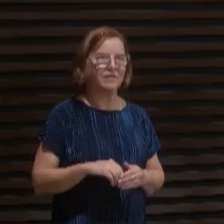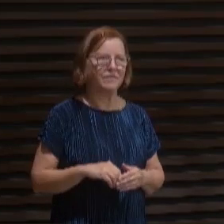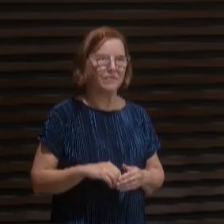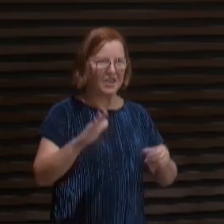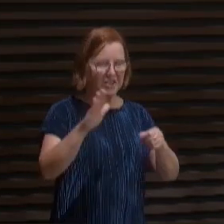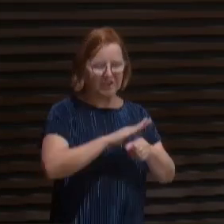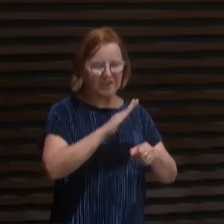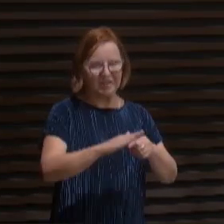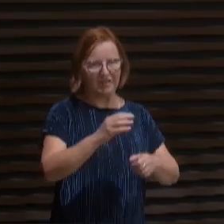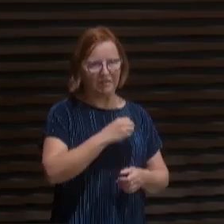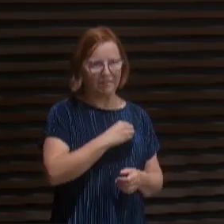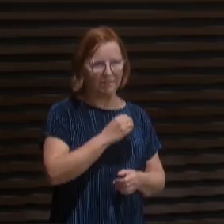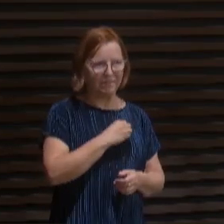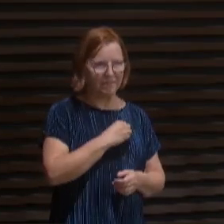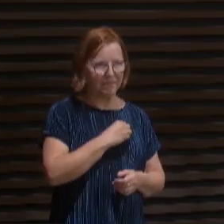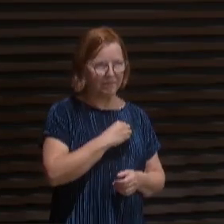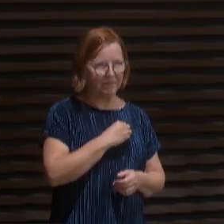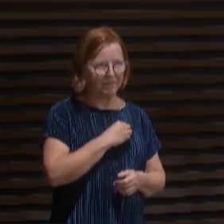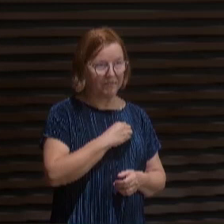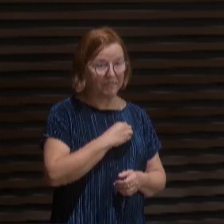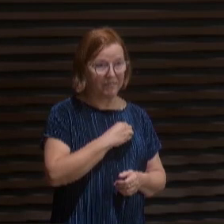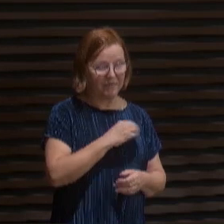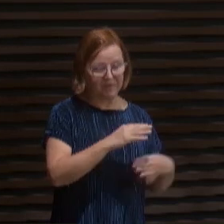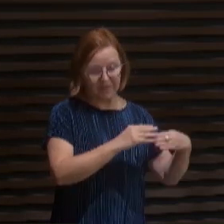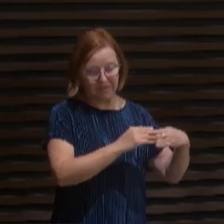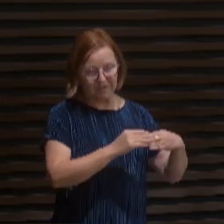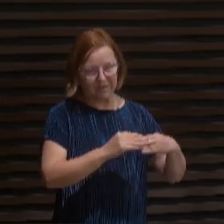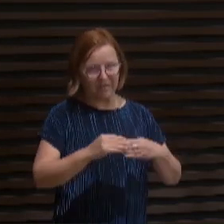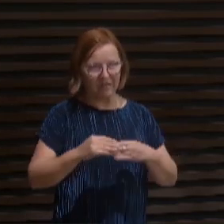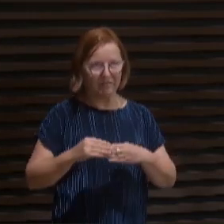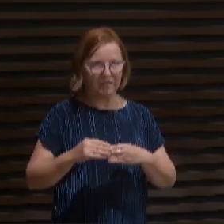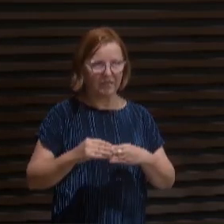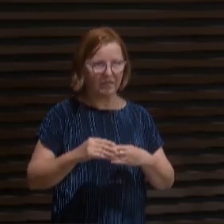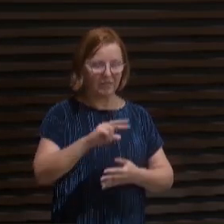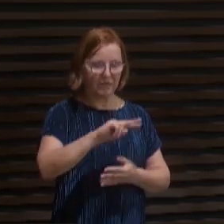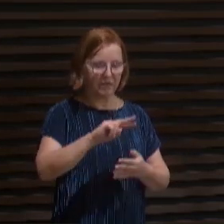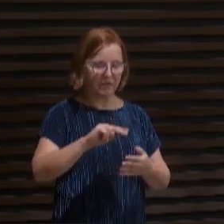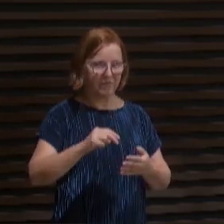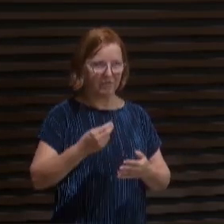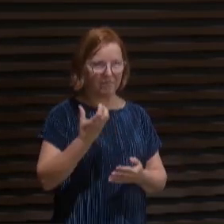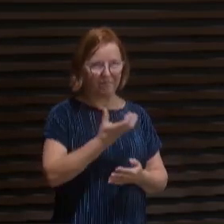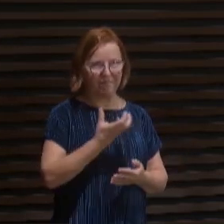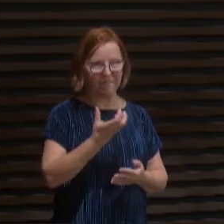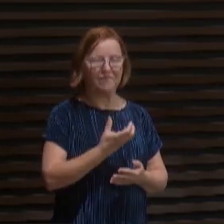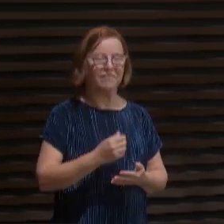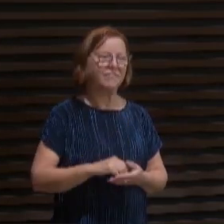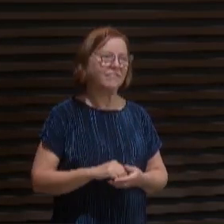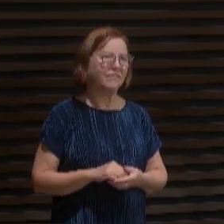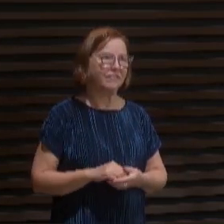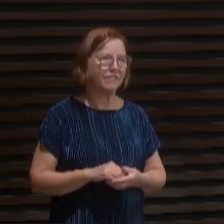sobrecarregadas de pecados e conduzidas de várias paixões,